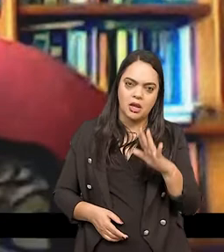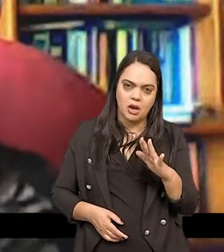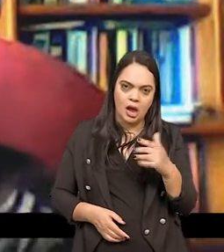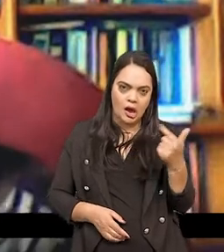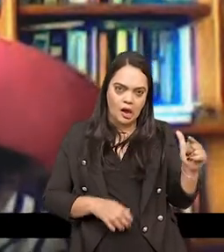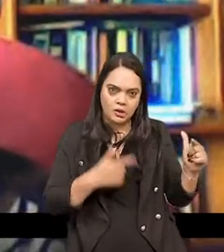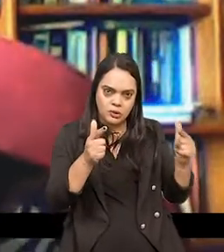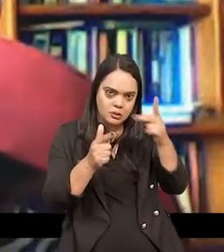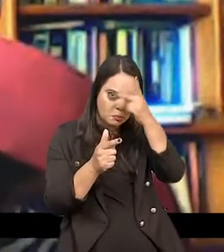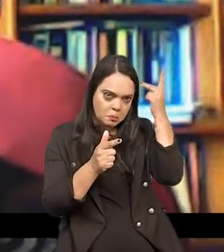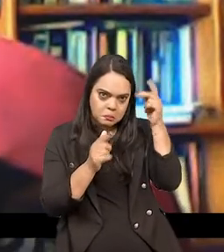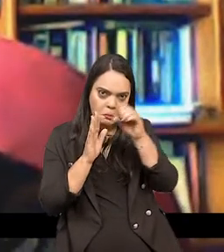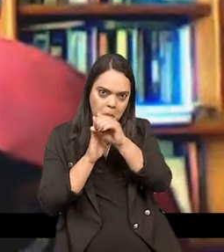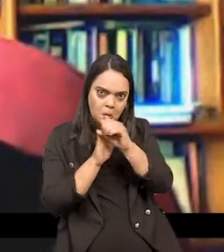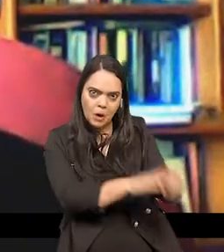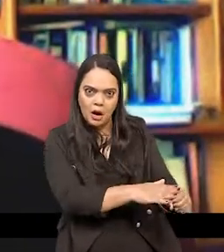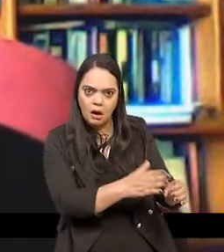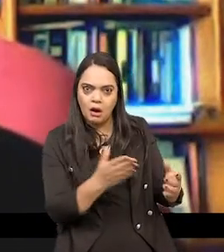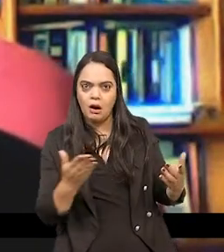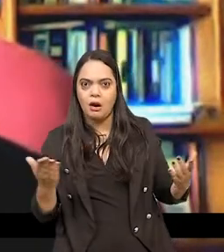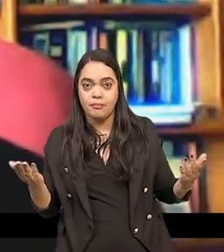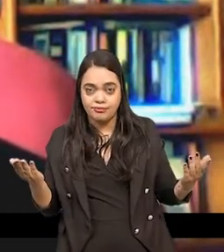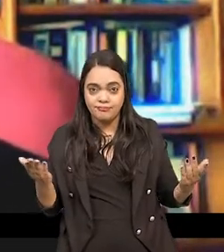num discurso de universais.